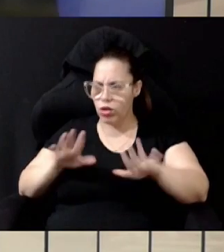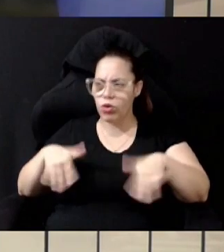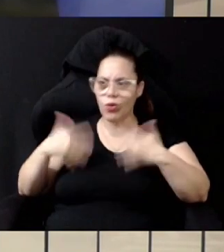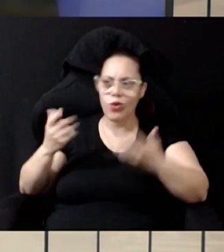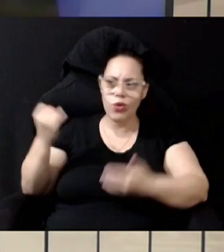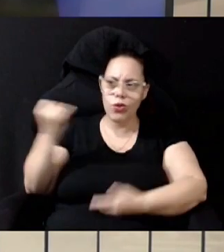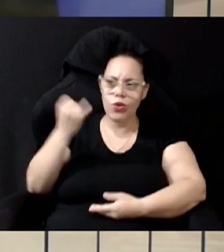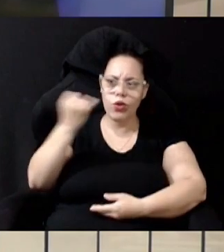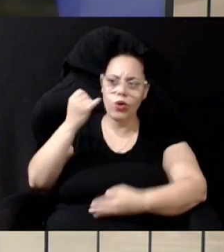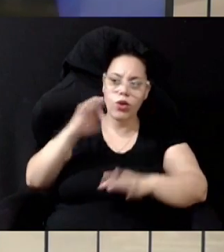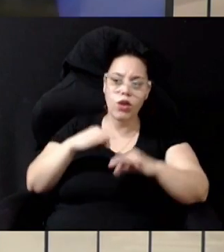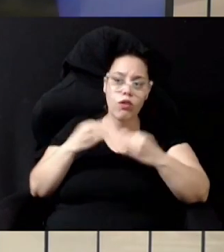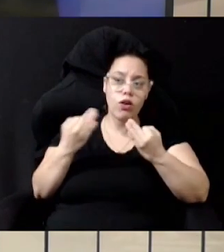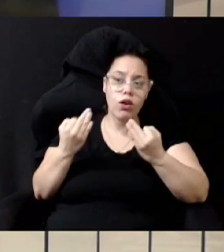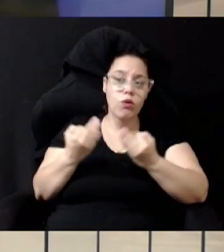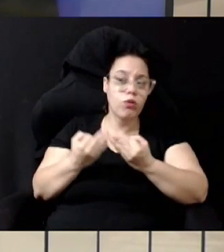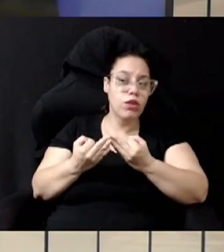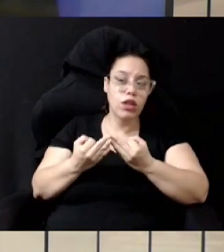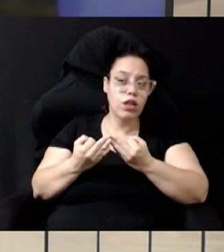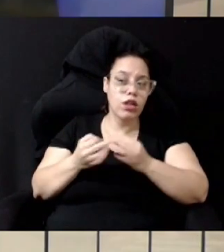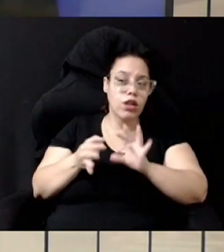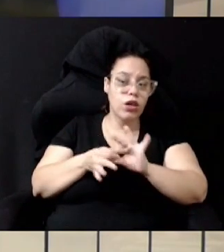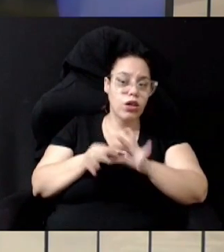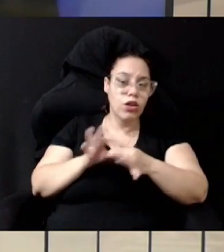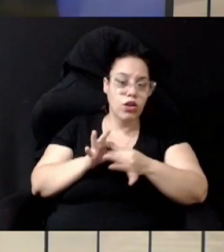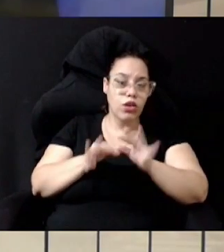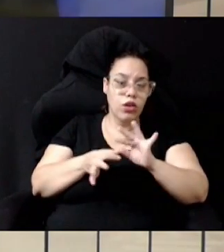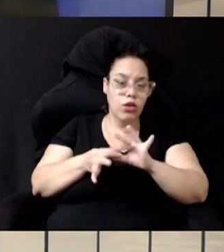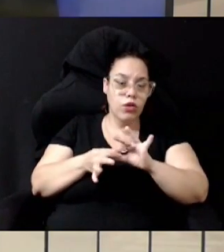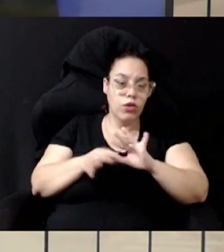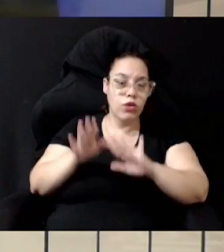família nesse contexto e também dos cuidadores?